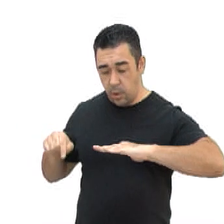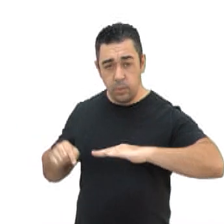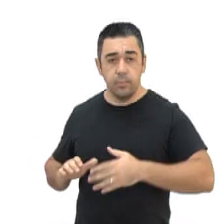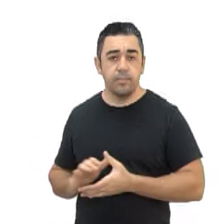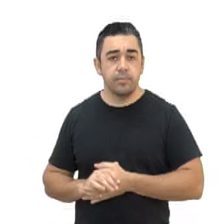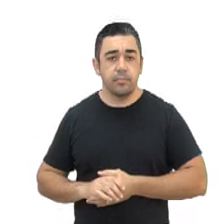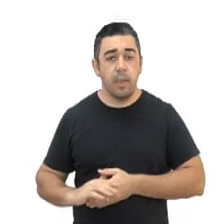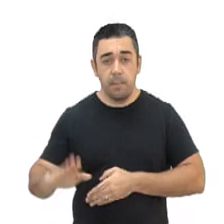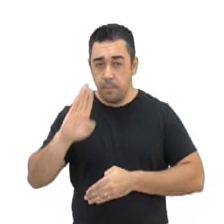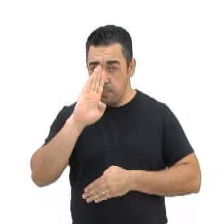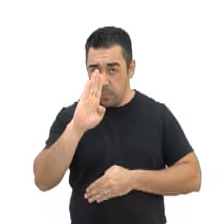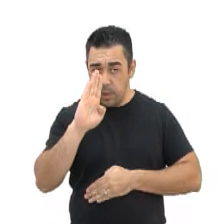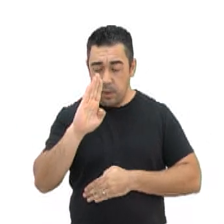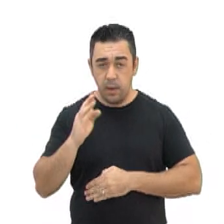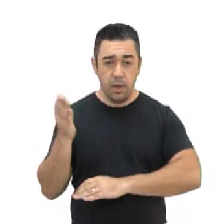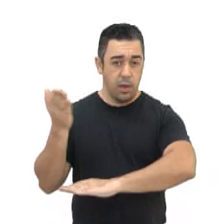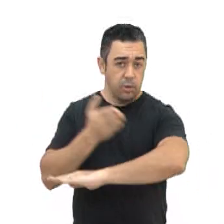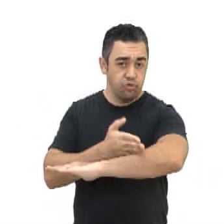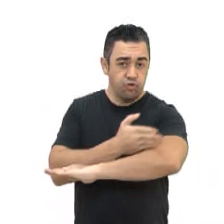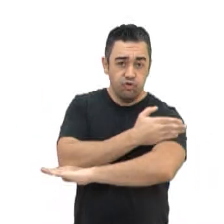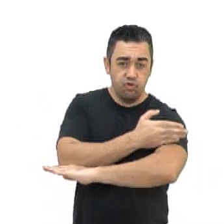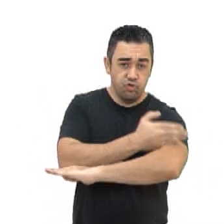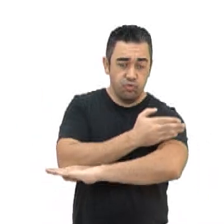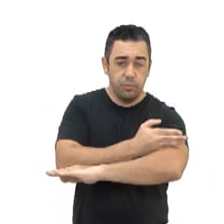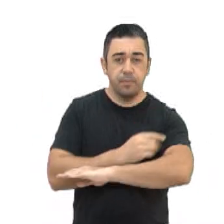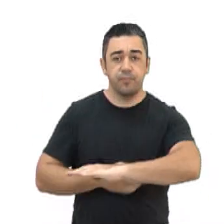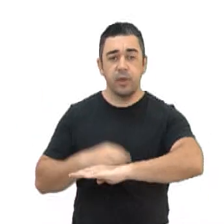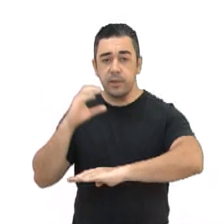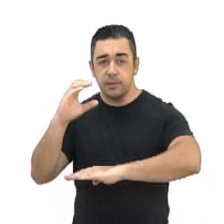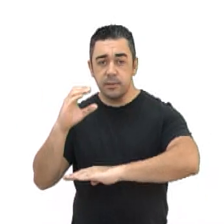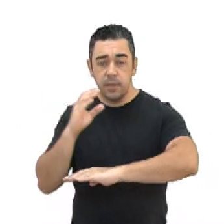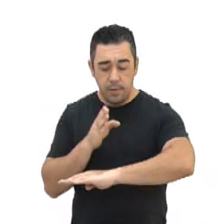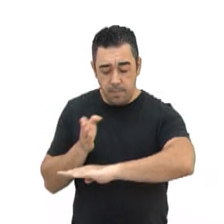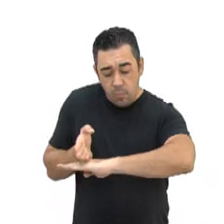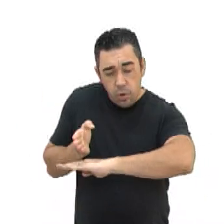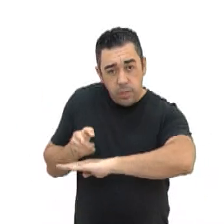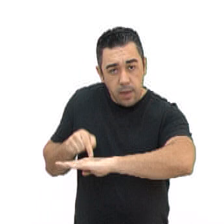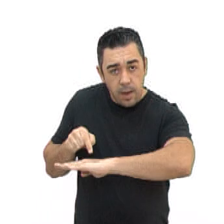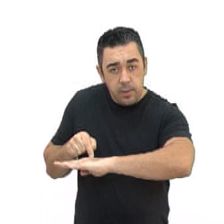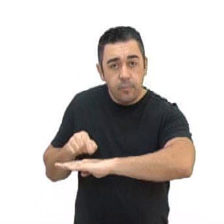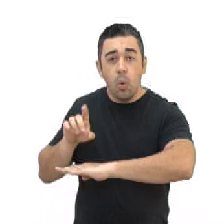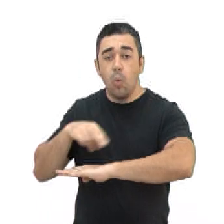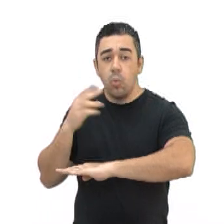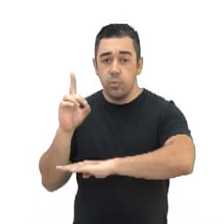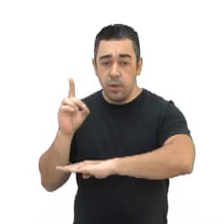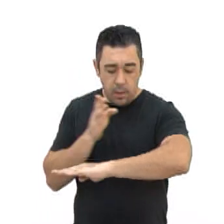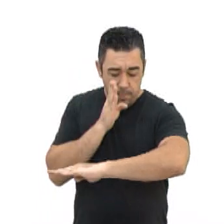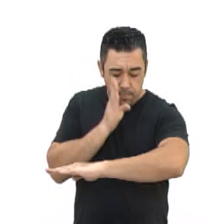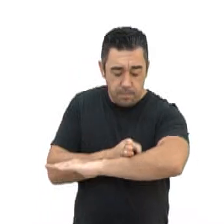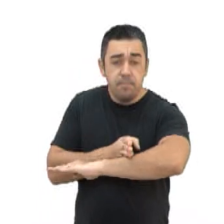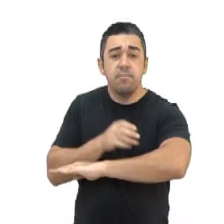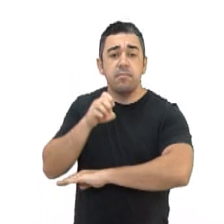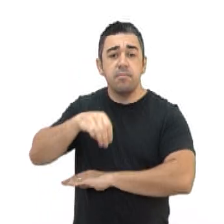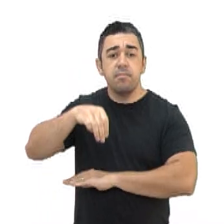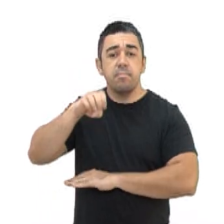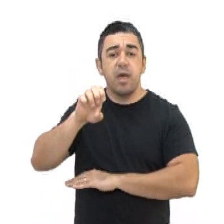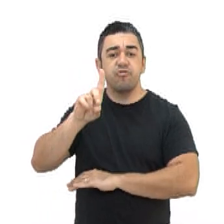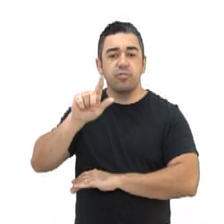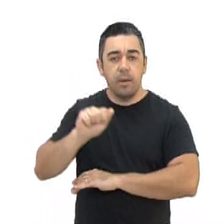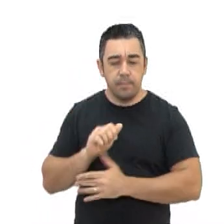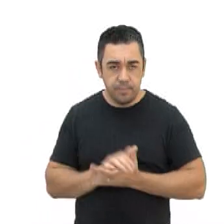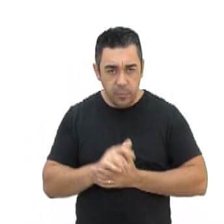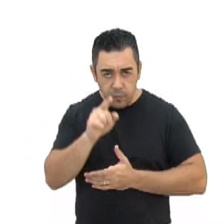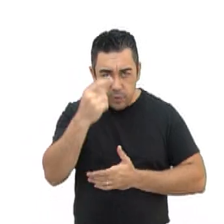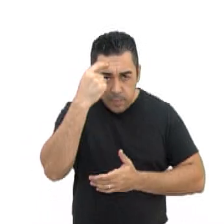Letra B, Idade Antiga. Letra C, Idade Moderna. Ou letra D, Idade Média. Pensem um